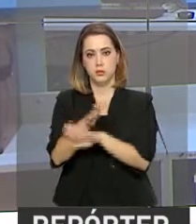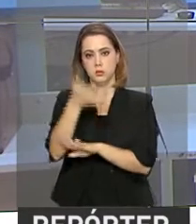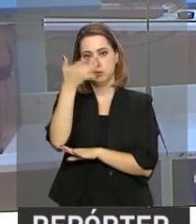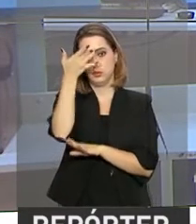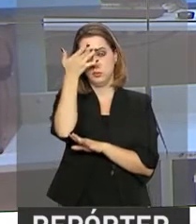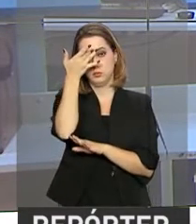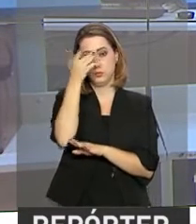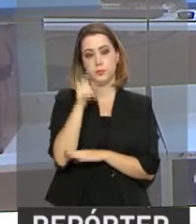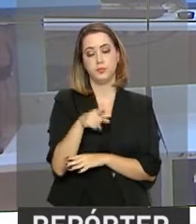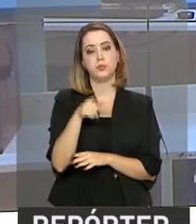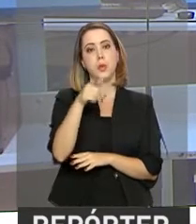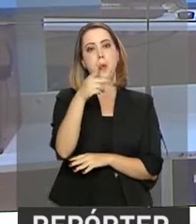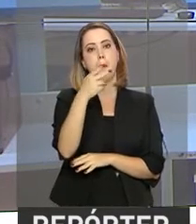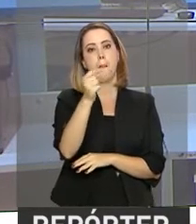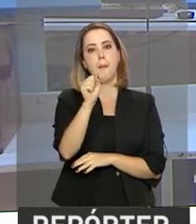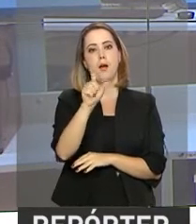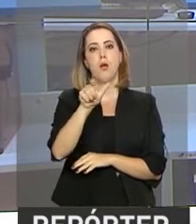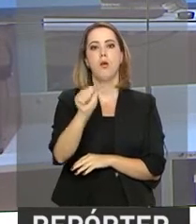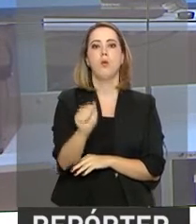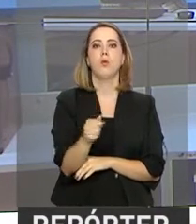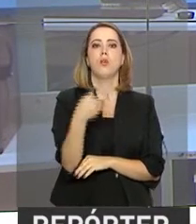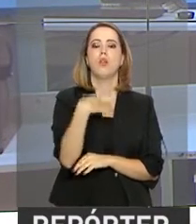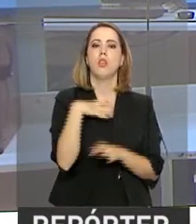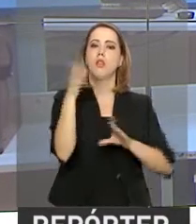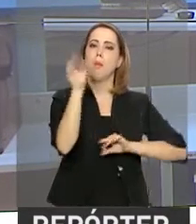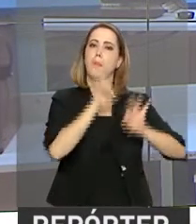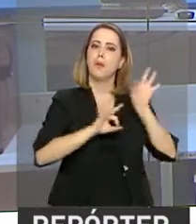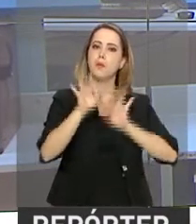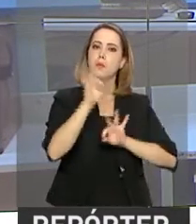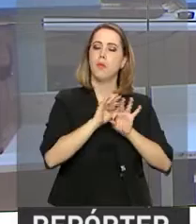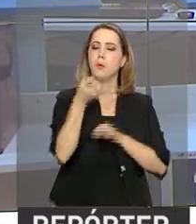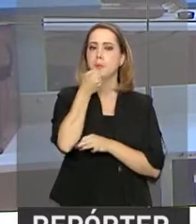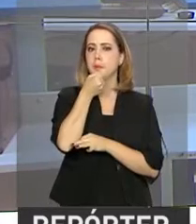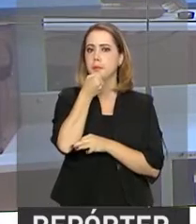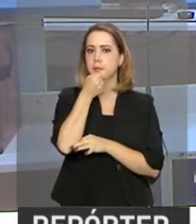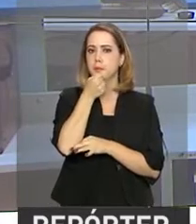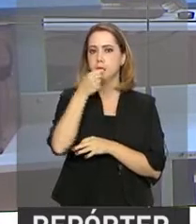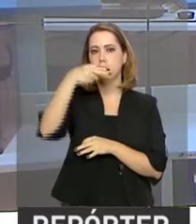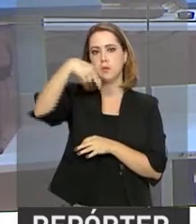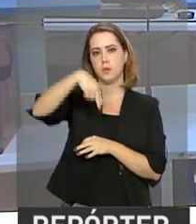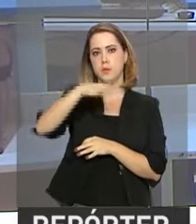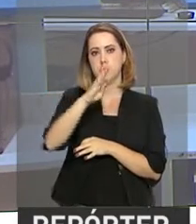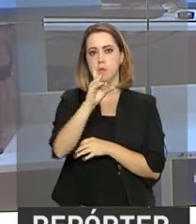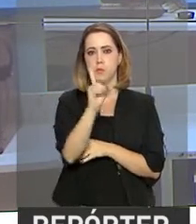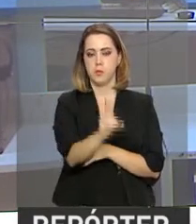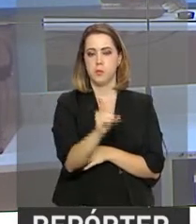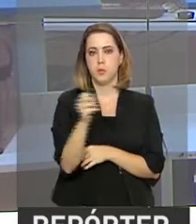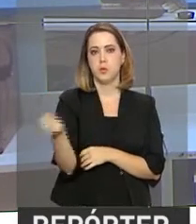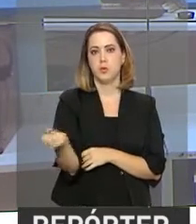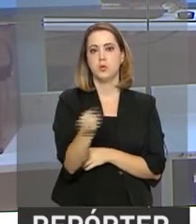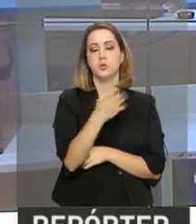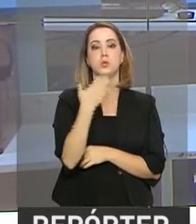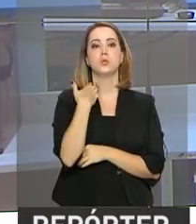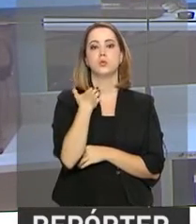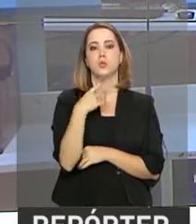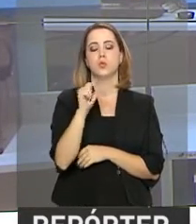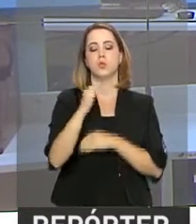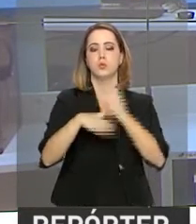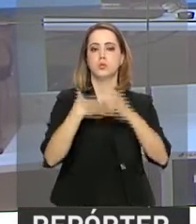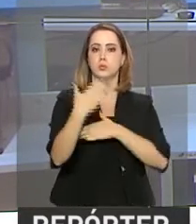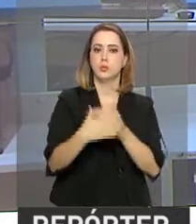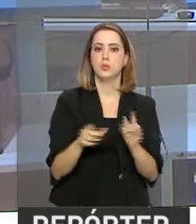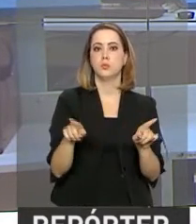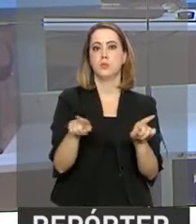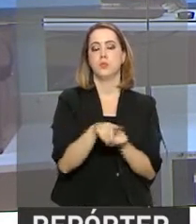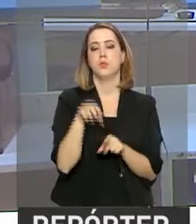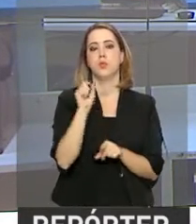você acabou de ver a repórter paula de hoje preparou uma reportagem sobre o nbb de novo banco de desenvolvimento a